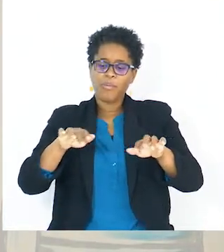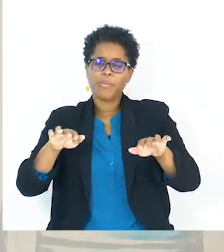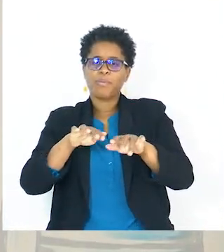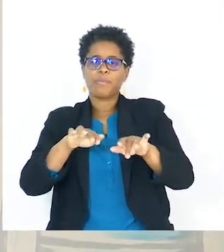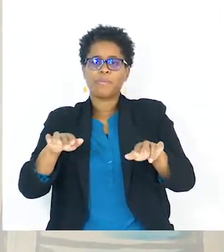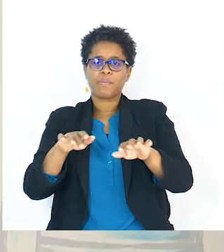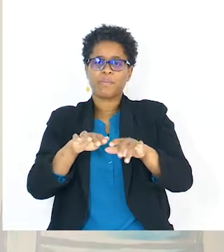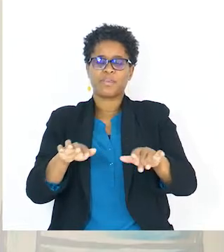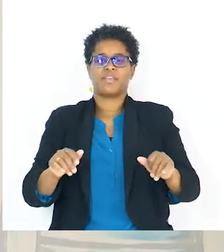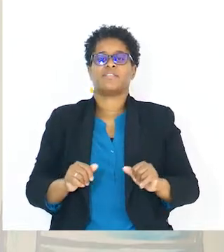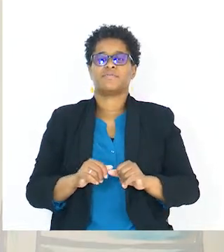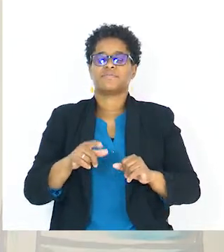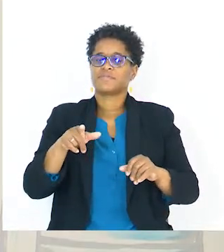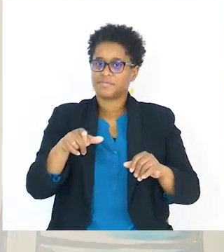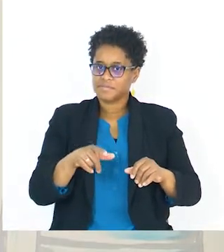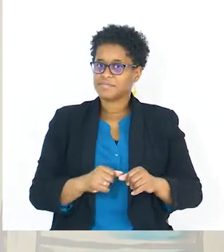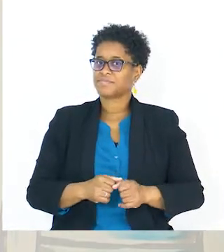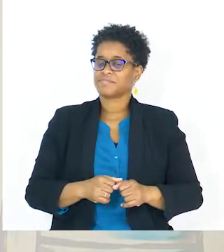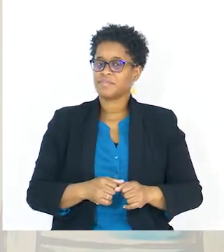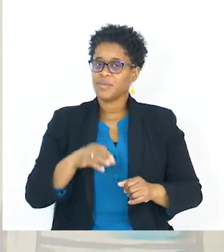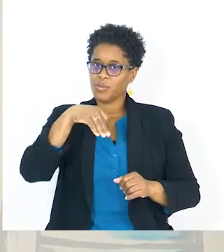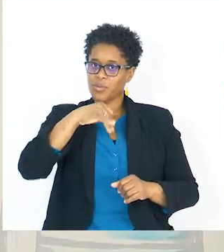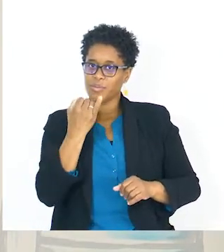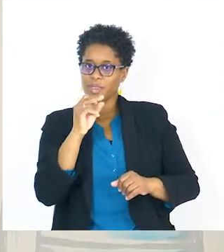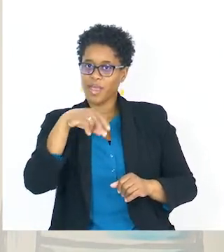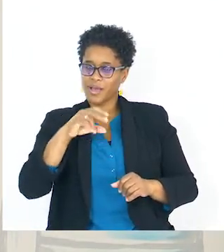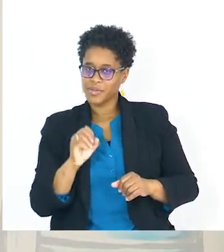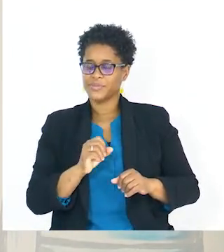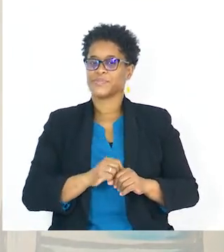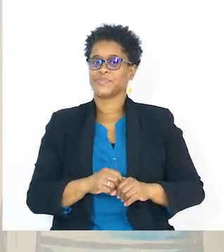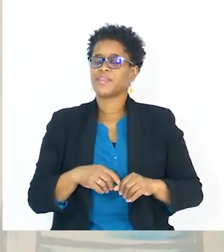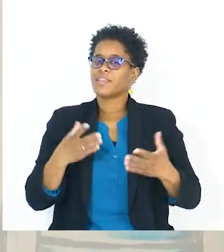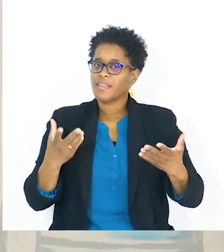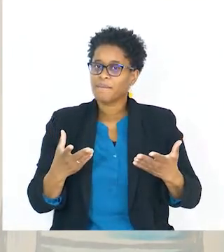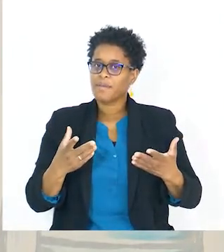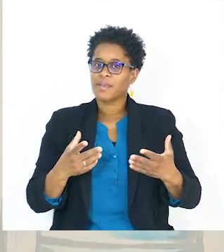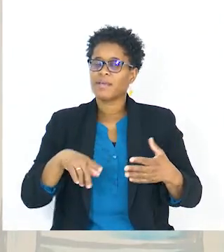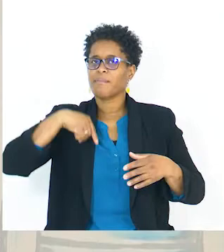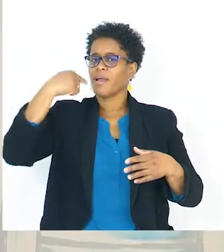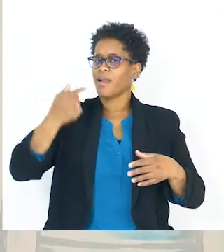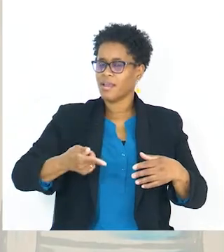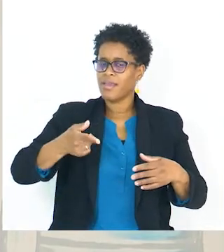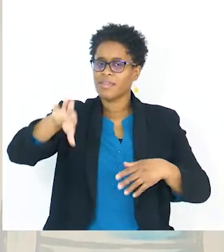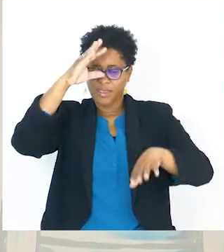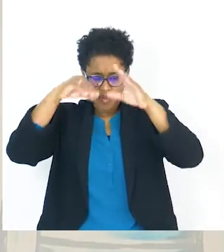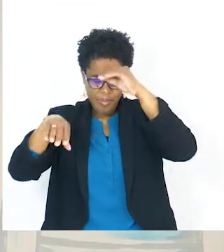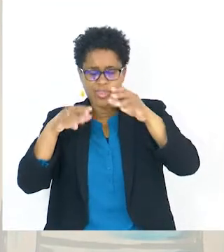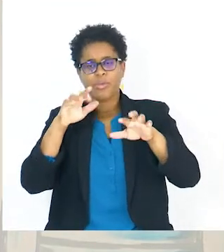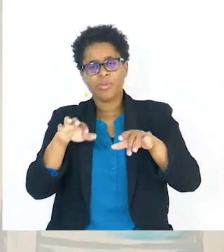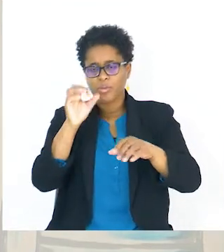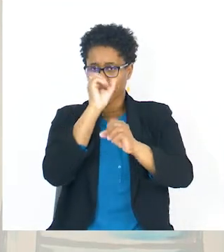plim, plim, plim, plim, plim, plim, do piano, não é? Bem, além de aprender a tocar